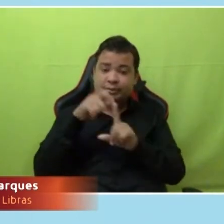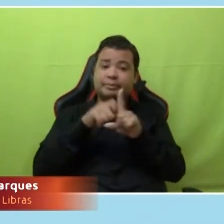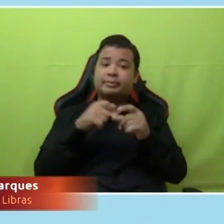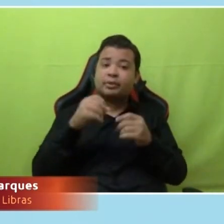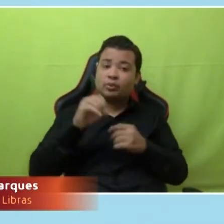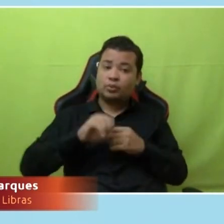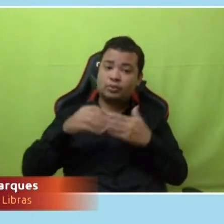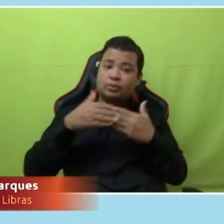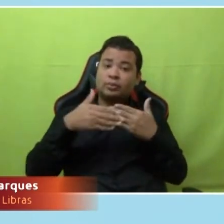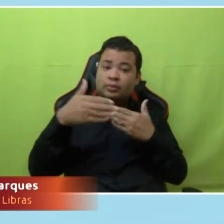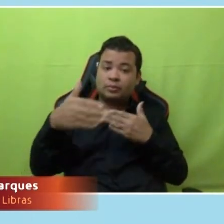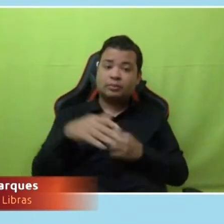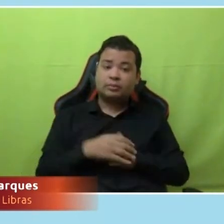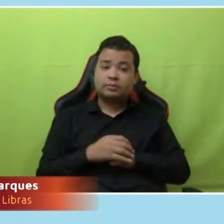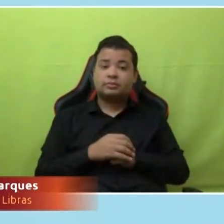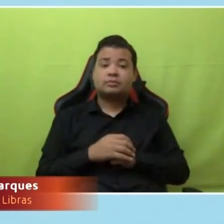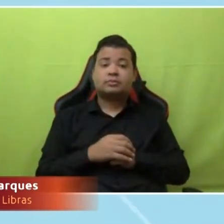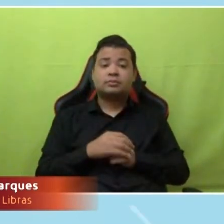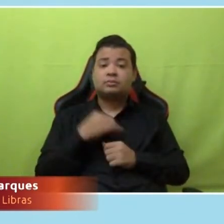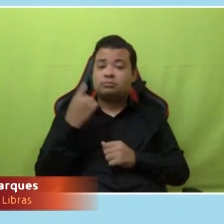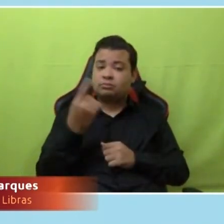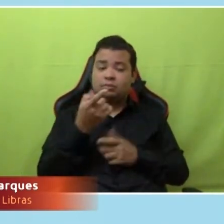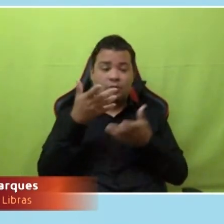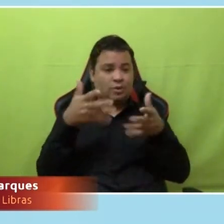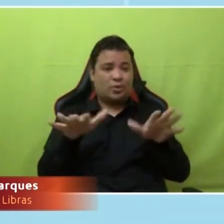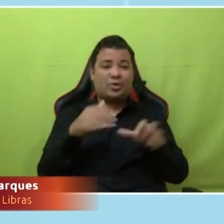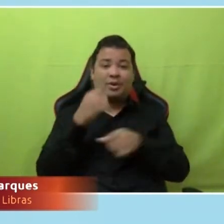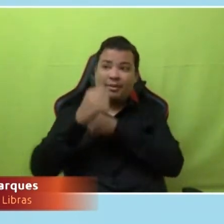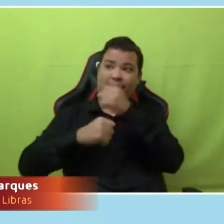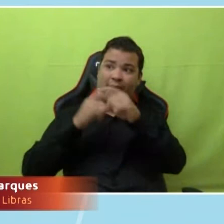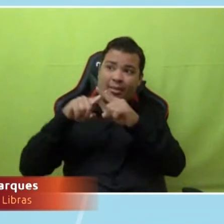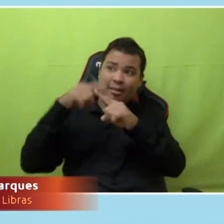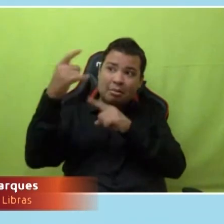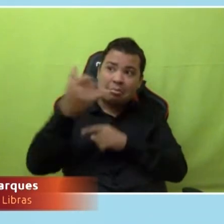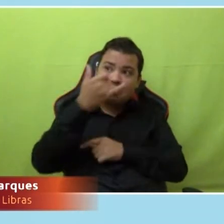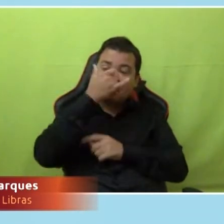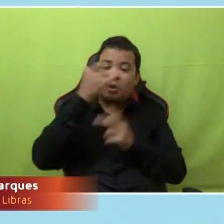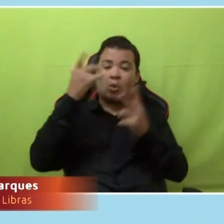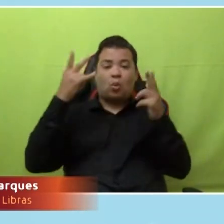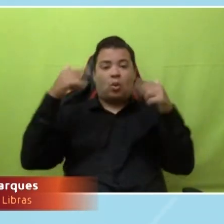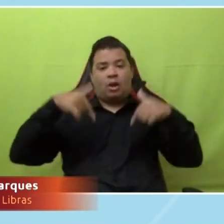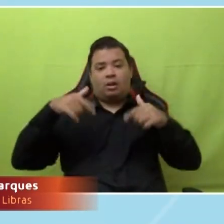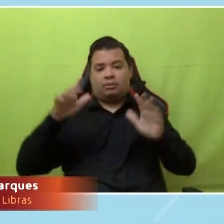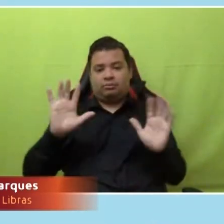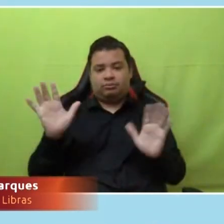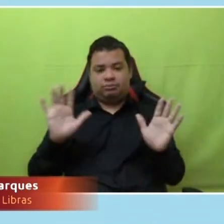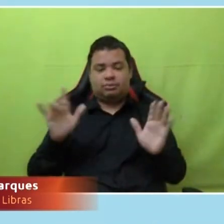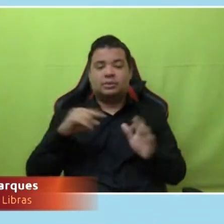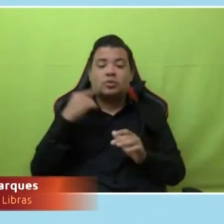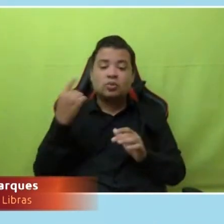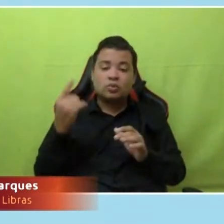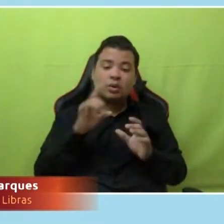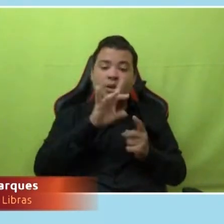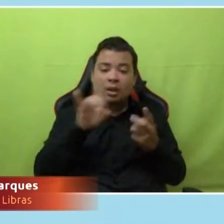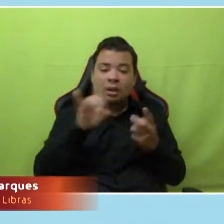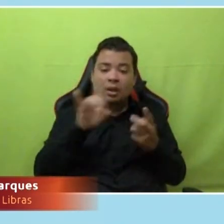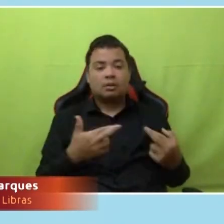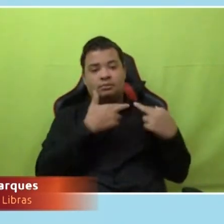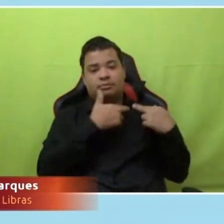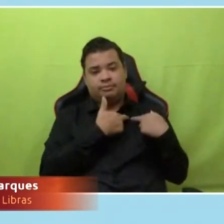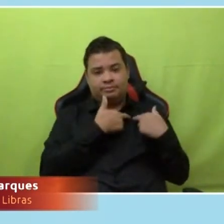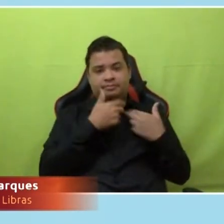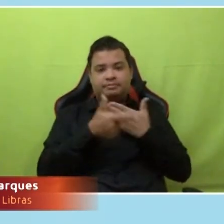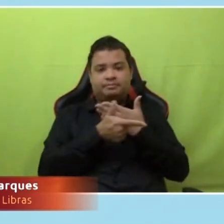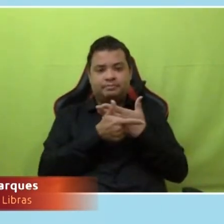A gente não gostaria de ter um ano tão ruim quanto esse. Então, cada um de nós tem o seu papel na prevenção. E